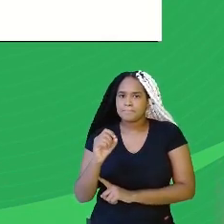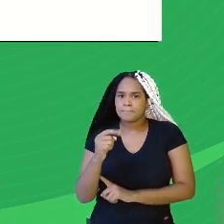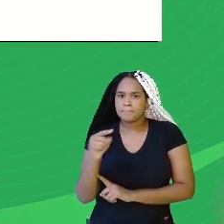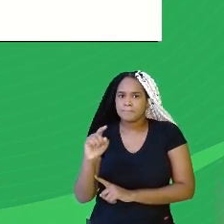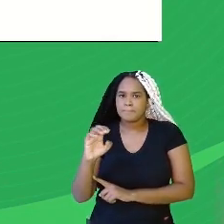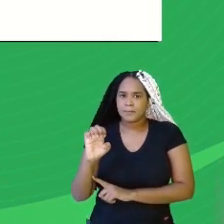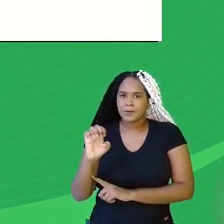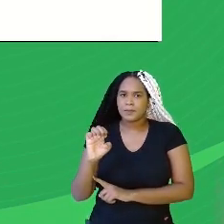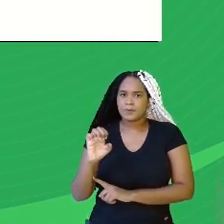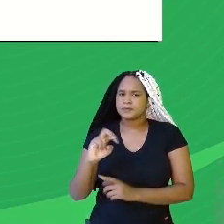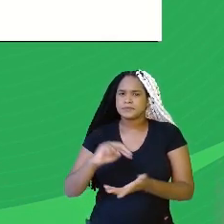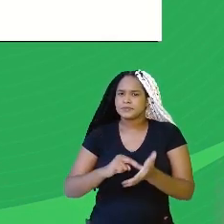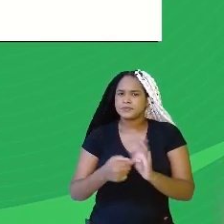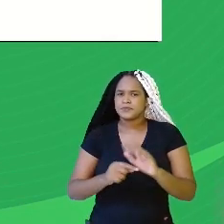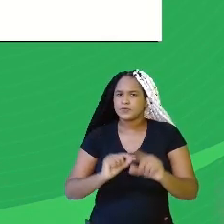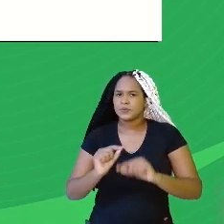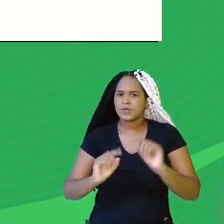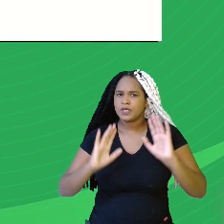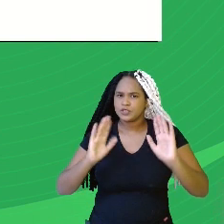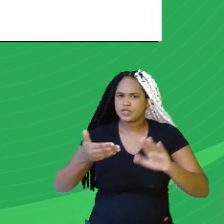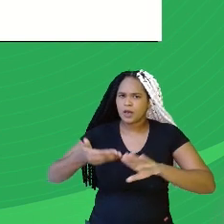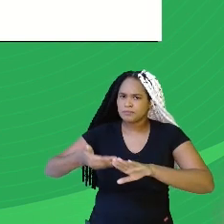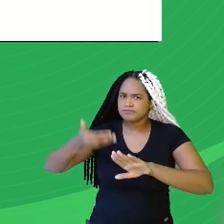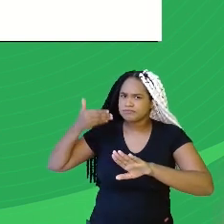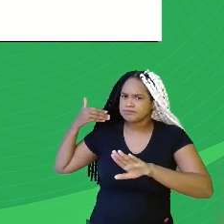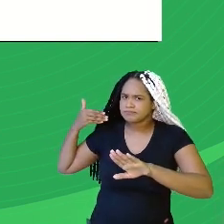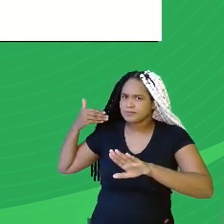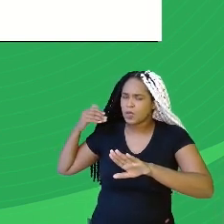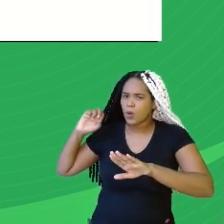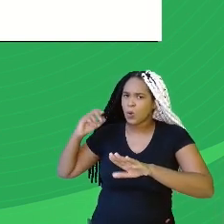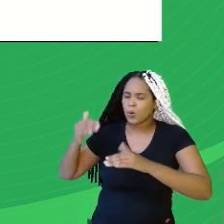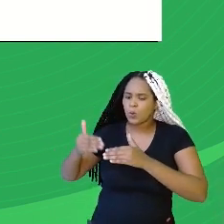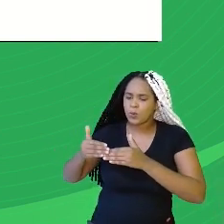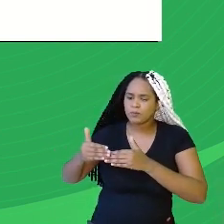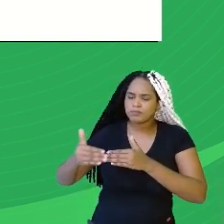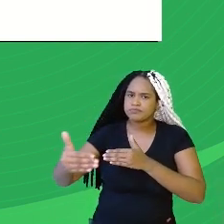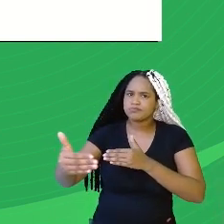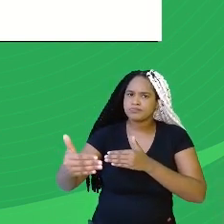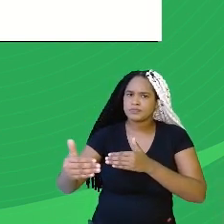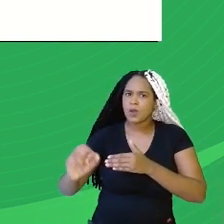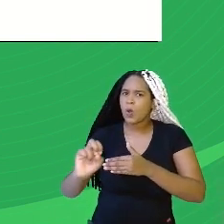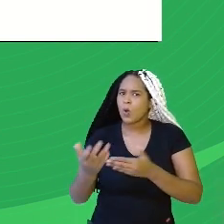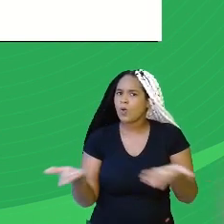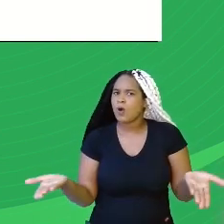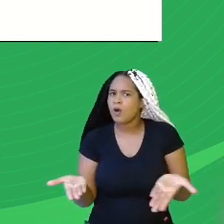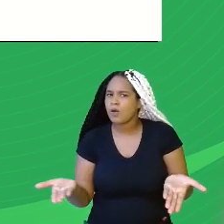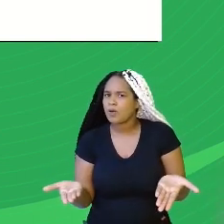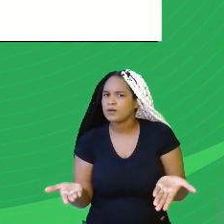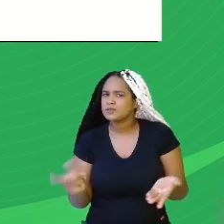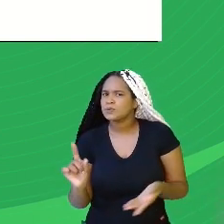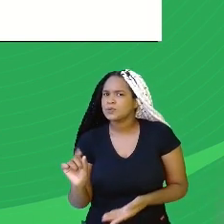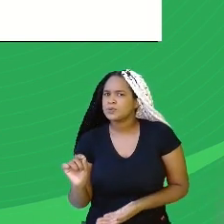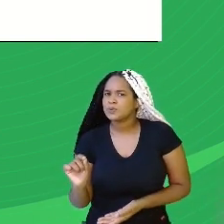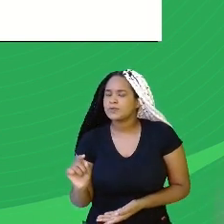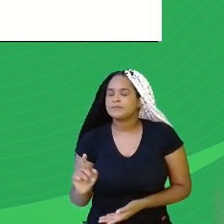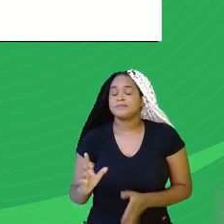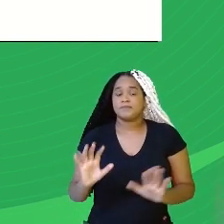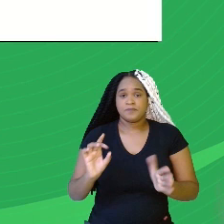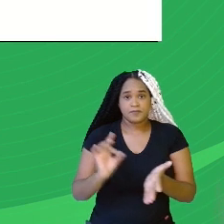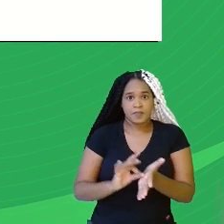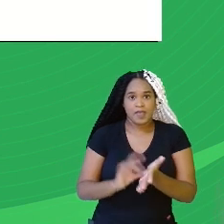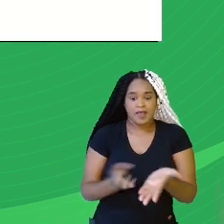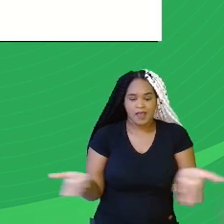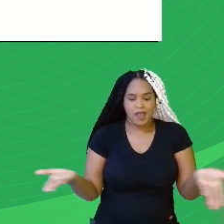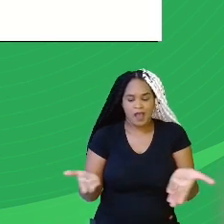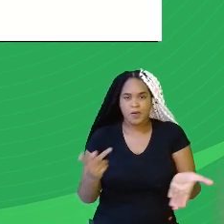de quê? Que já passou, que está fazendo ou que ainda fará. Muito bem, está fazendo agora. Ou se